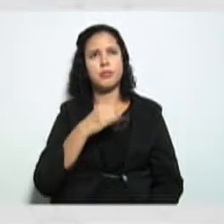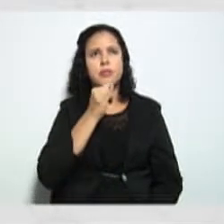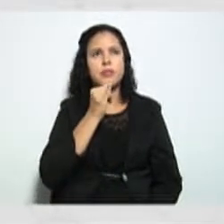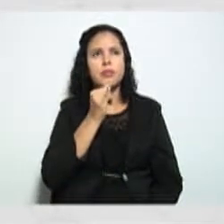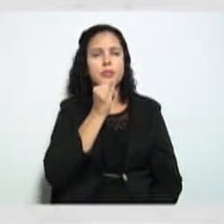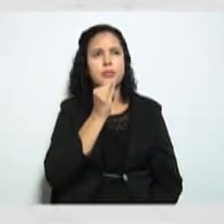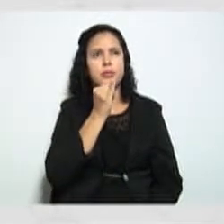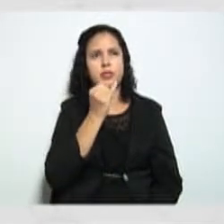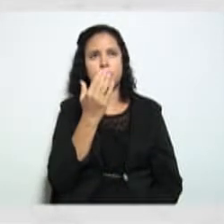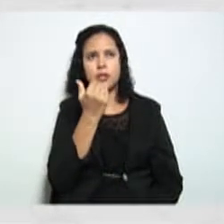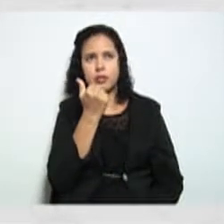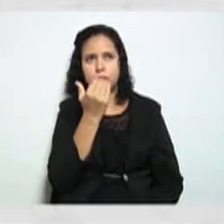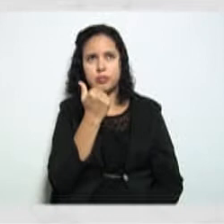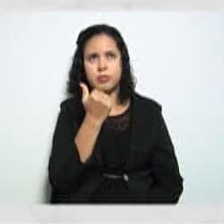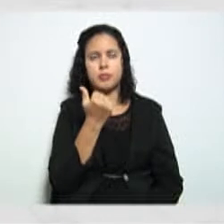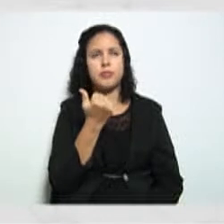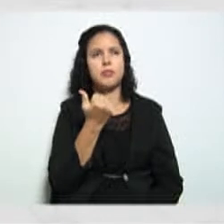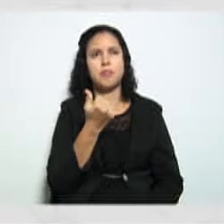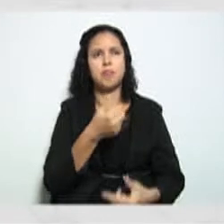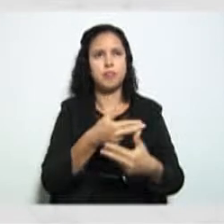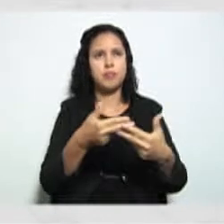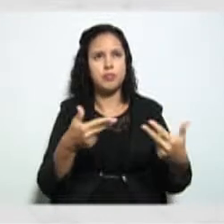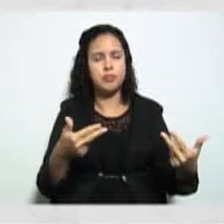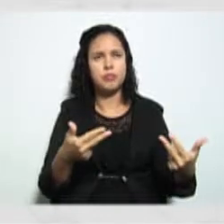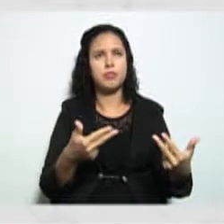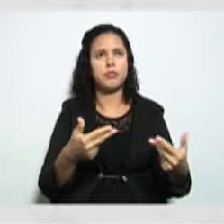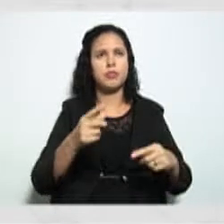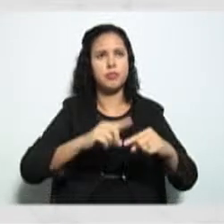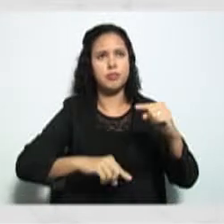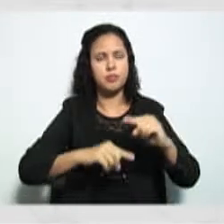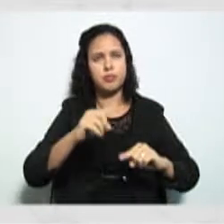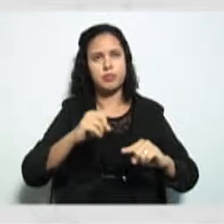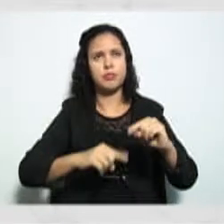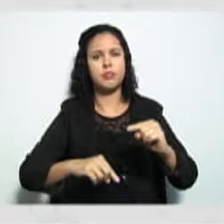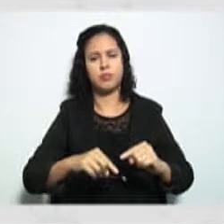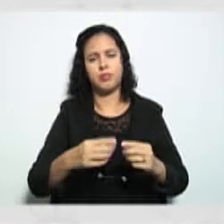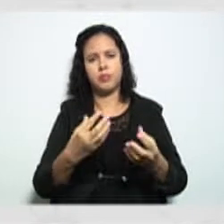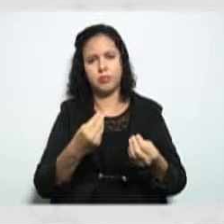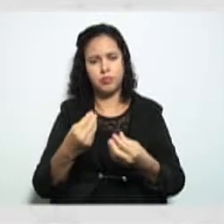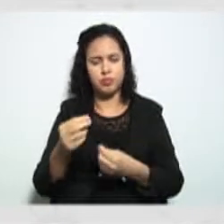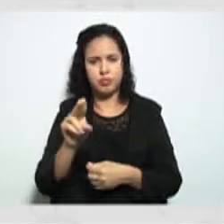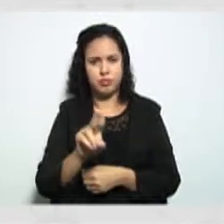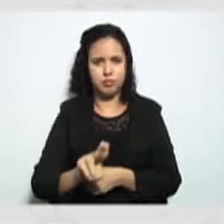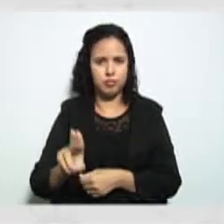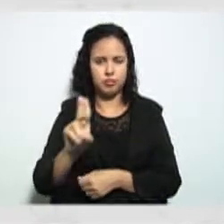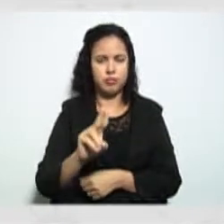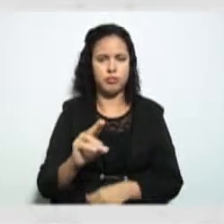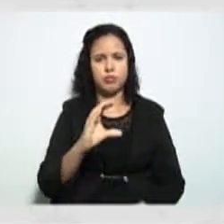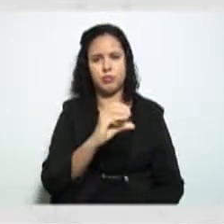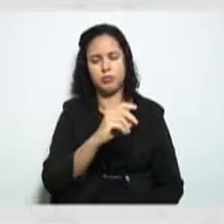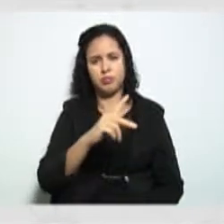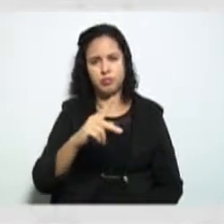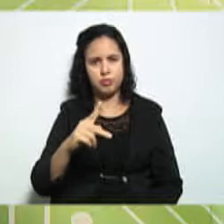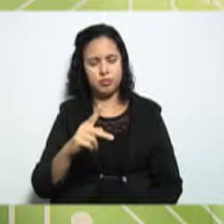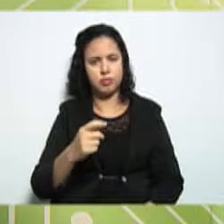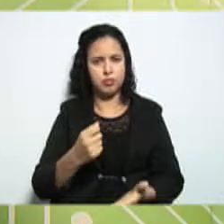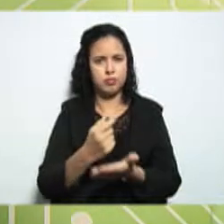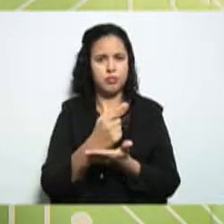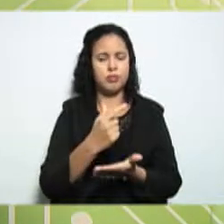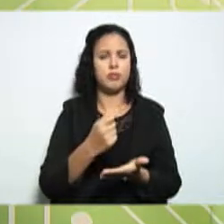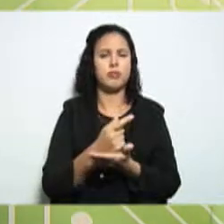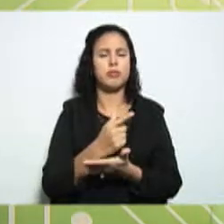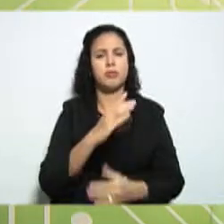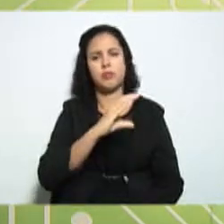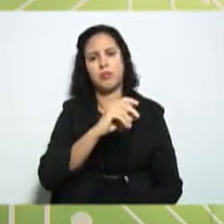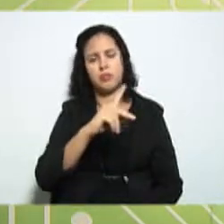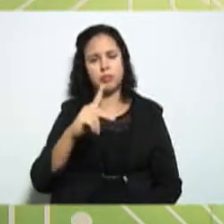exemplo, alimentos, alguns insumos, que são produtos muito utilizados para essas cooperativas de consumo. A gente espera que